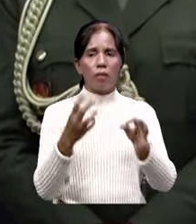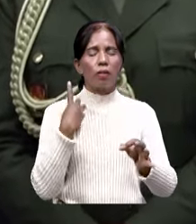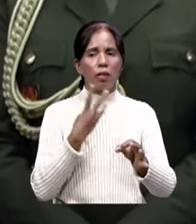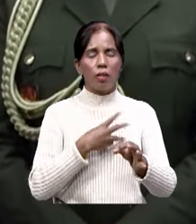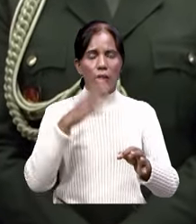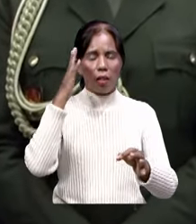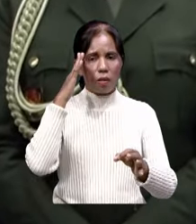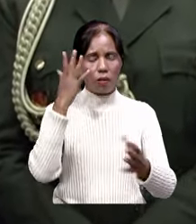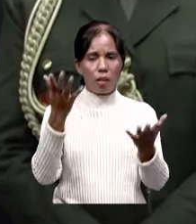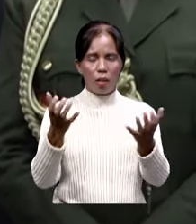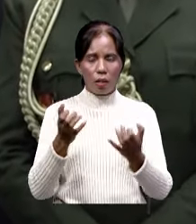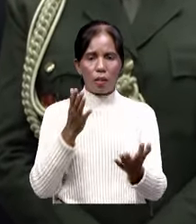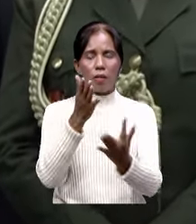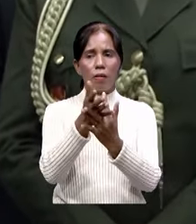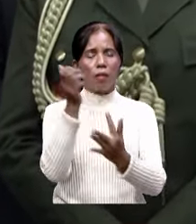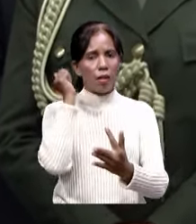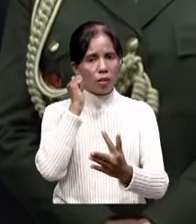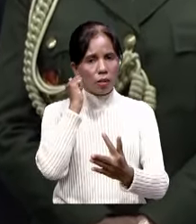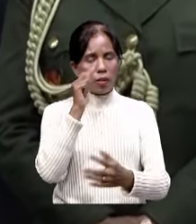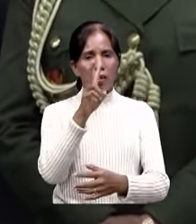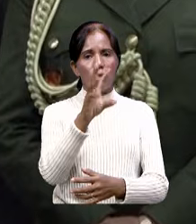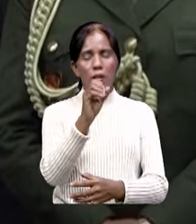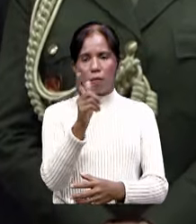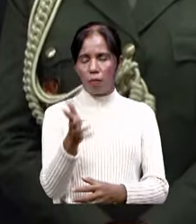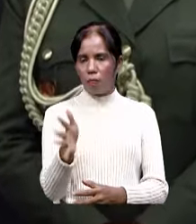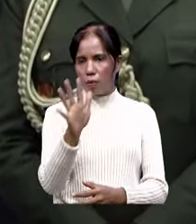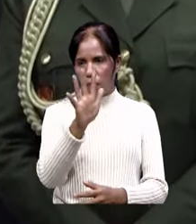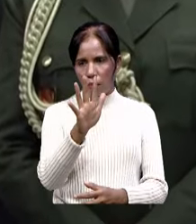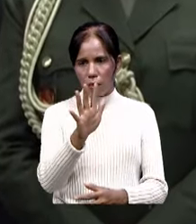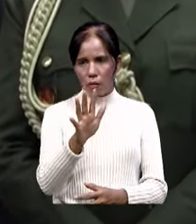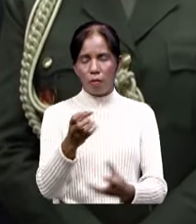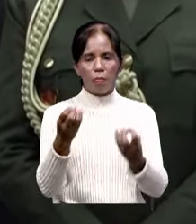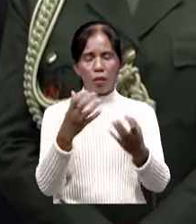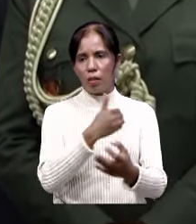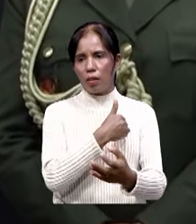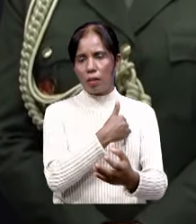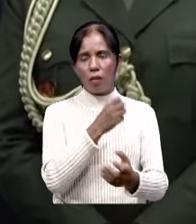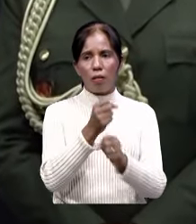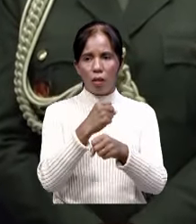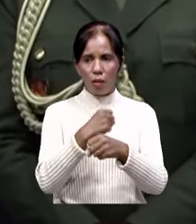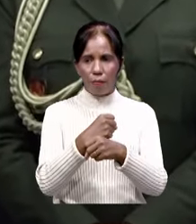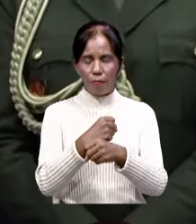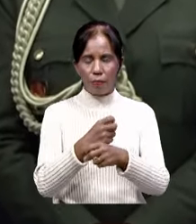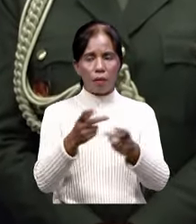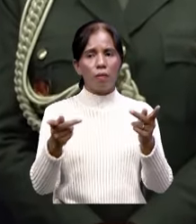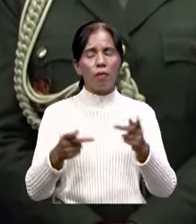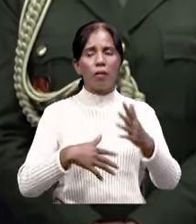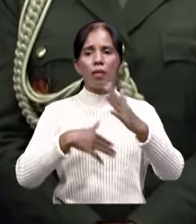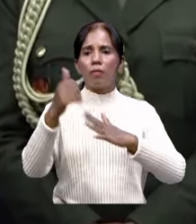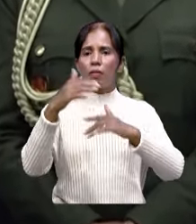Hakara, tama do ASEAN 2025. Boat Barak se deu halo, deliu área